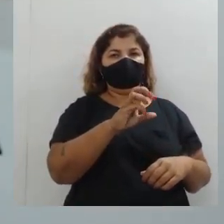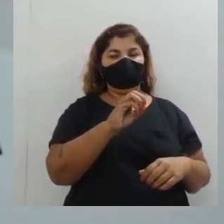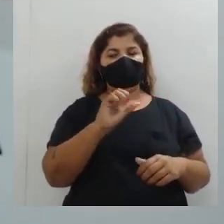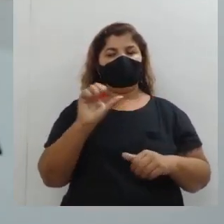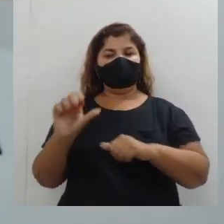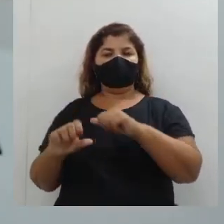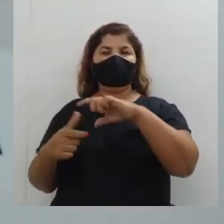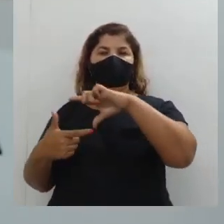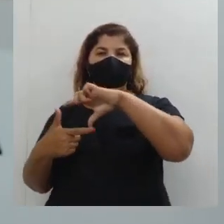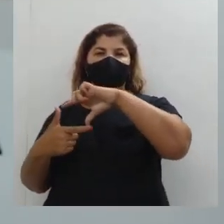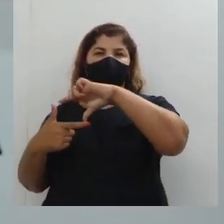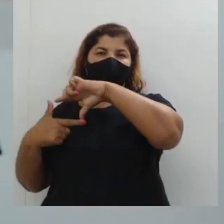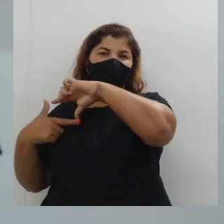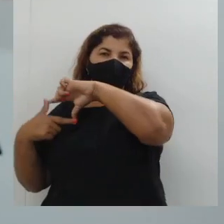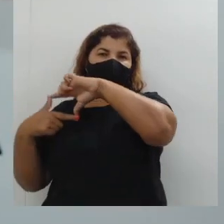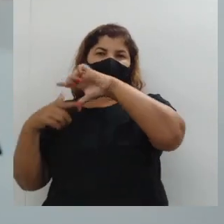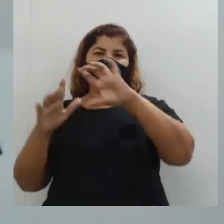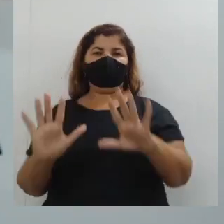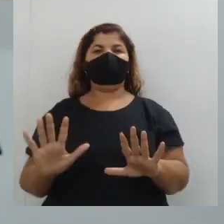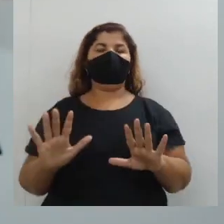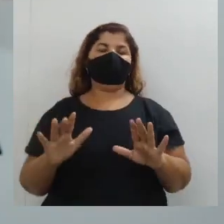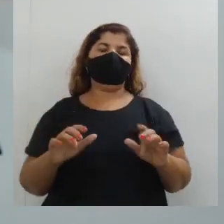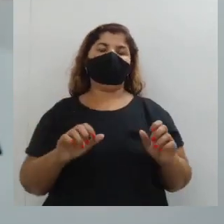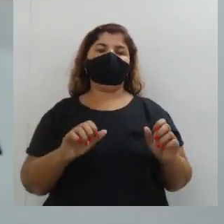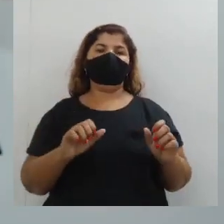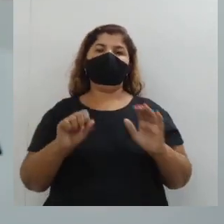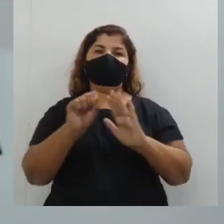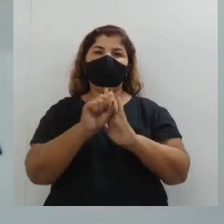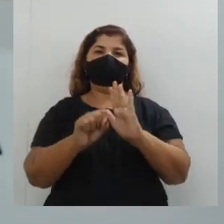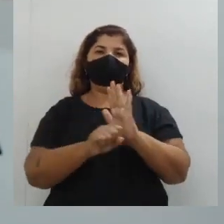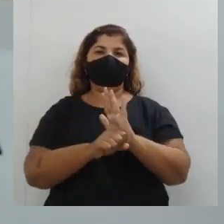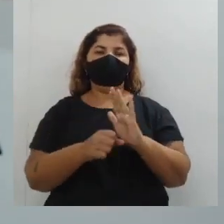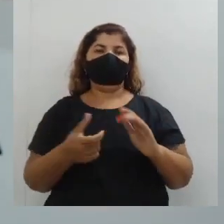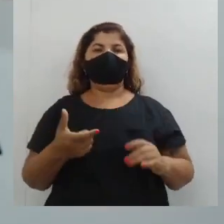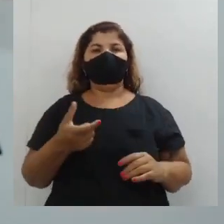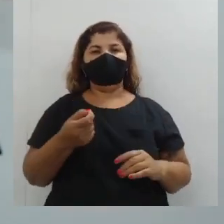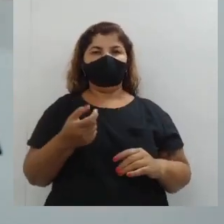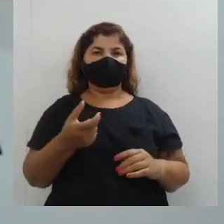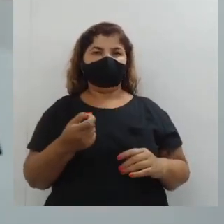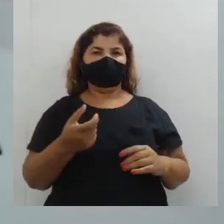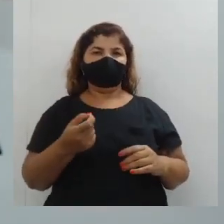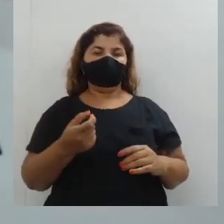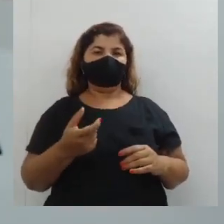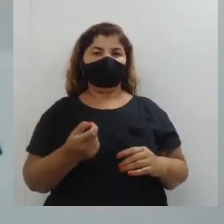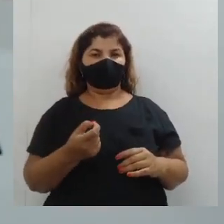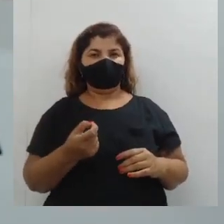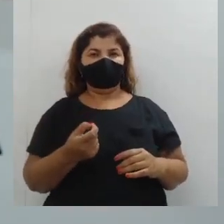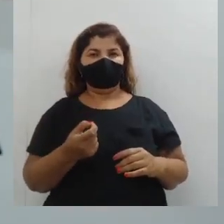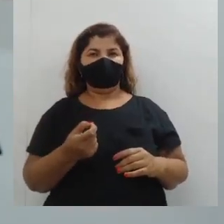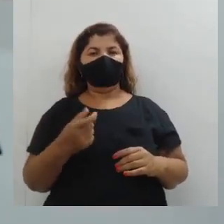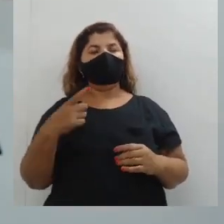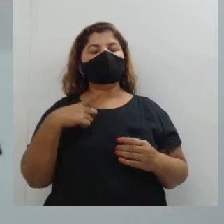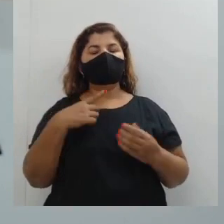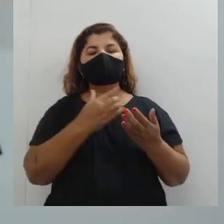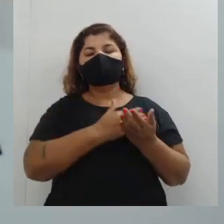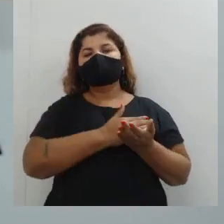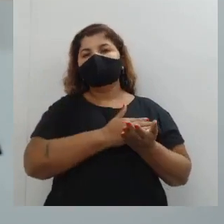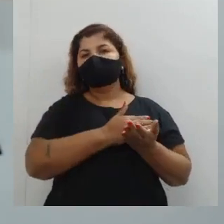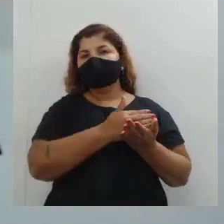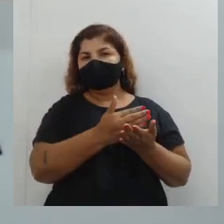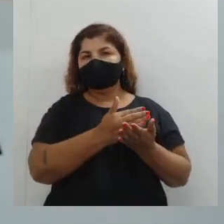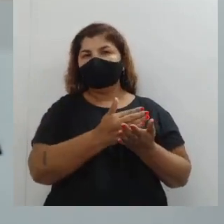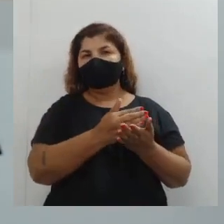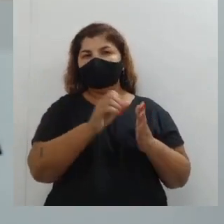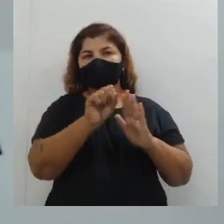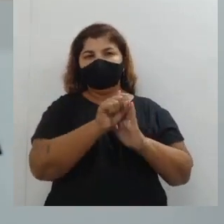XX. Sua obra ela está aí no comecinho do século XX, situada no